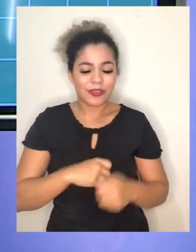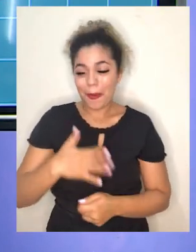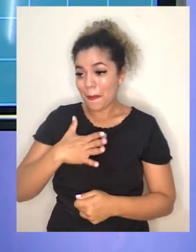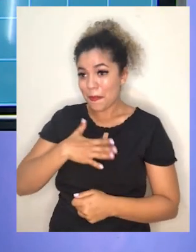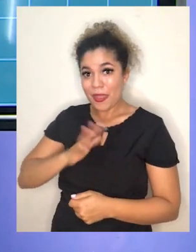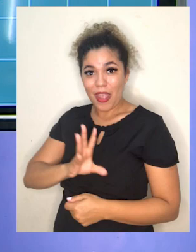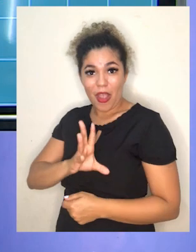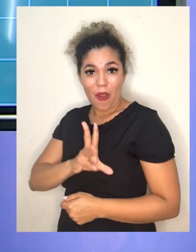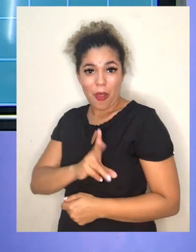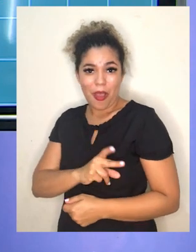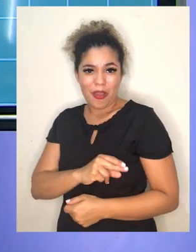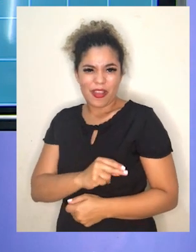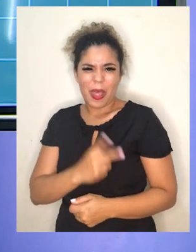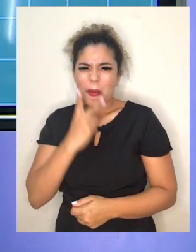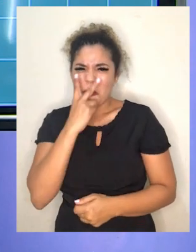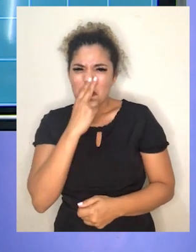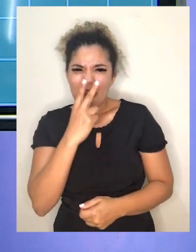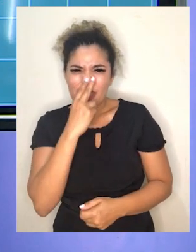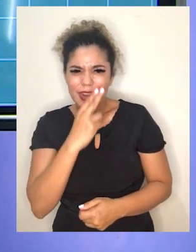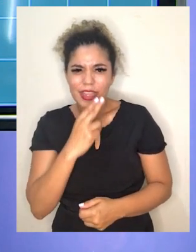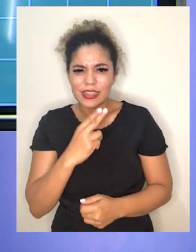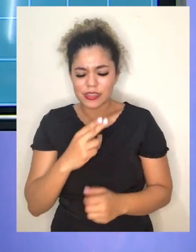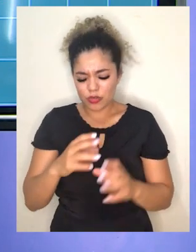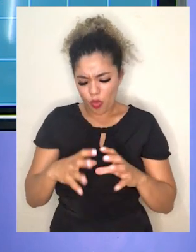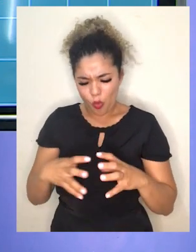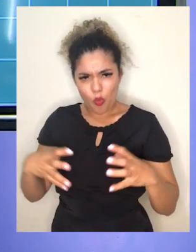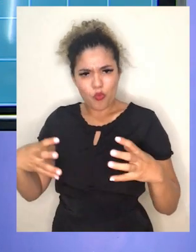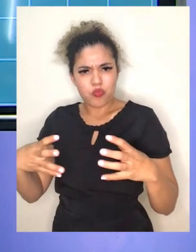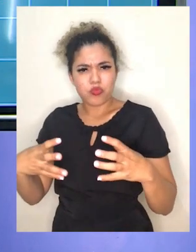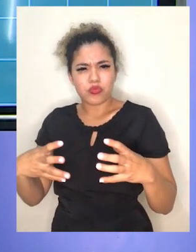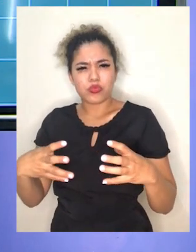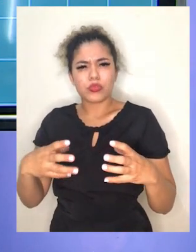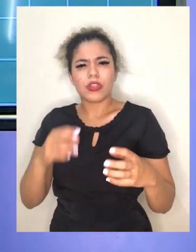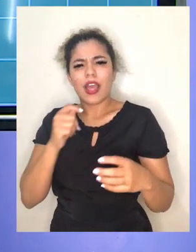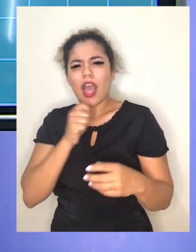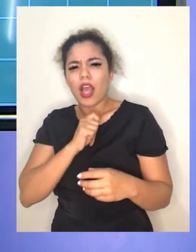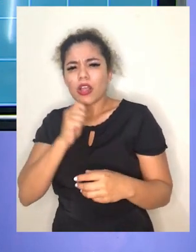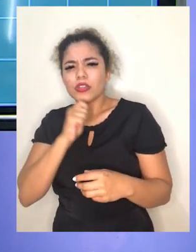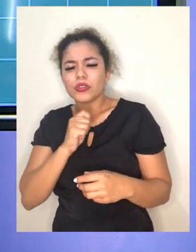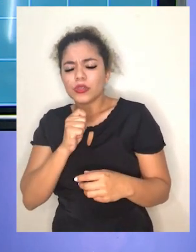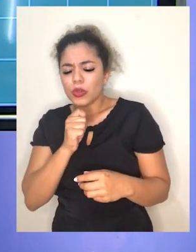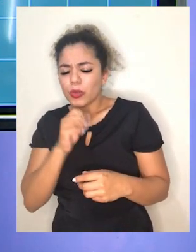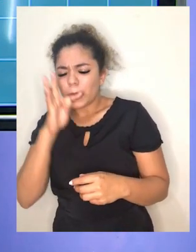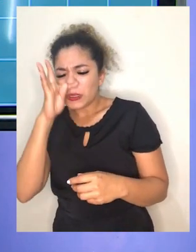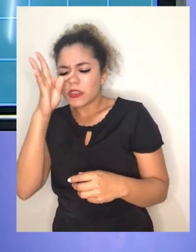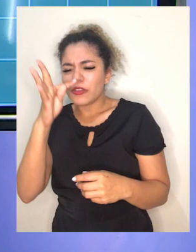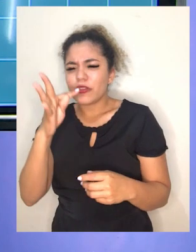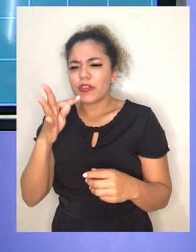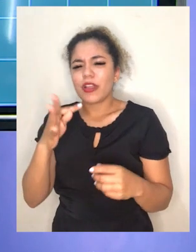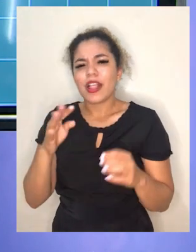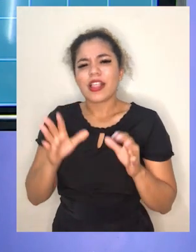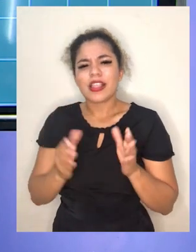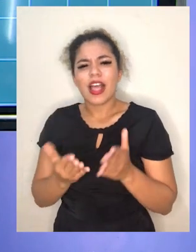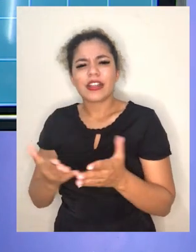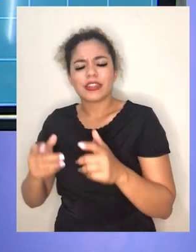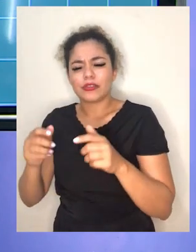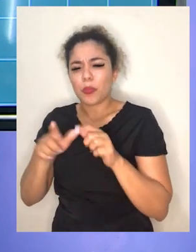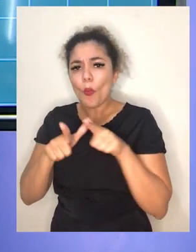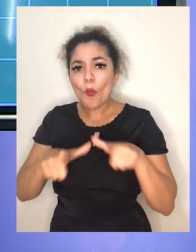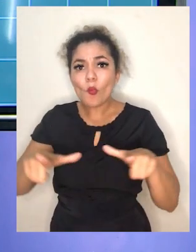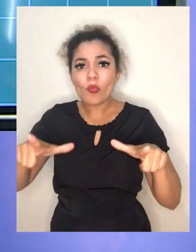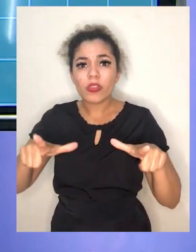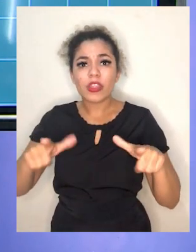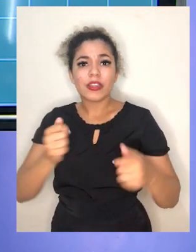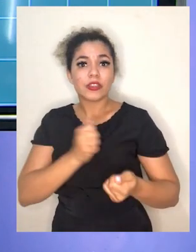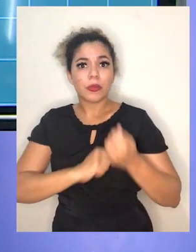Meu amor é uma caravana de rosas, vagando no deserto, inefável de